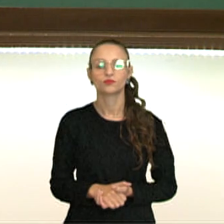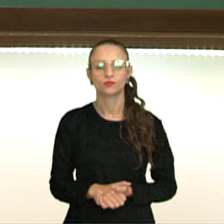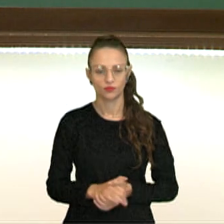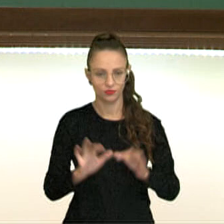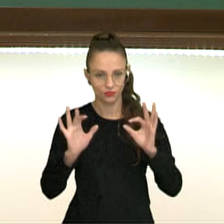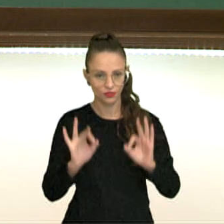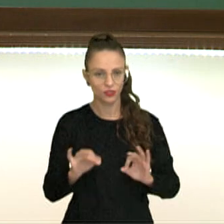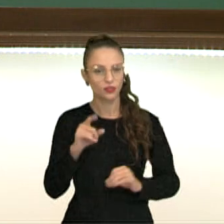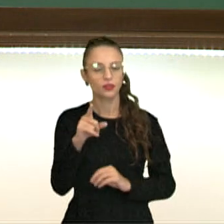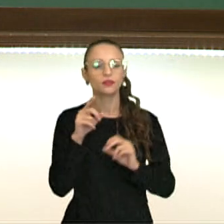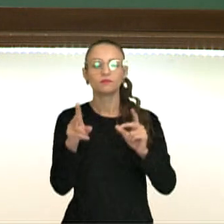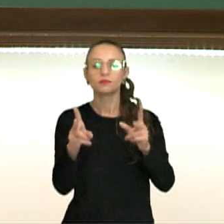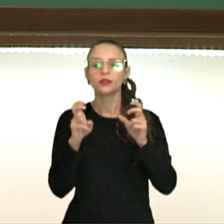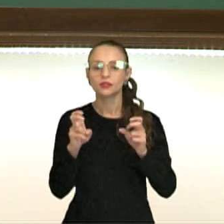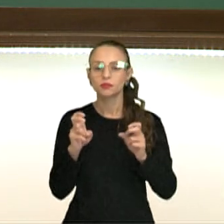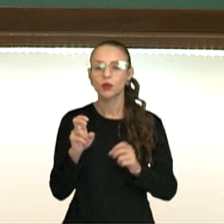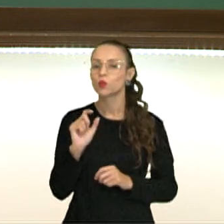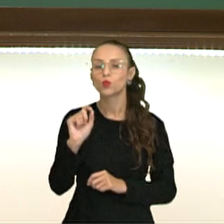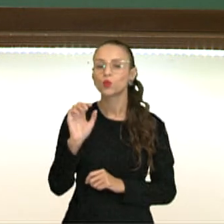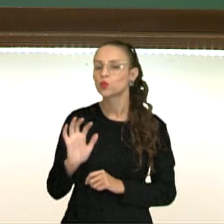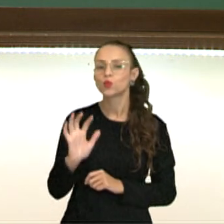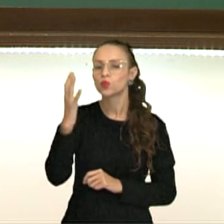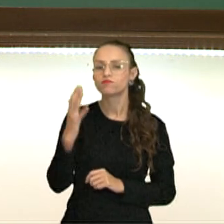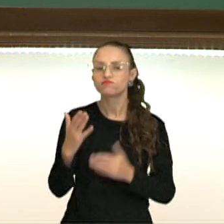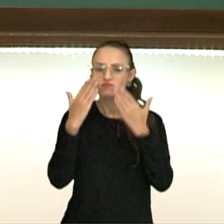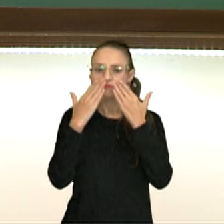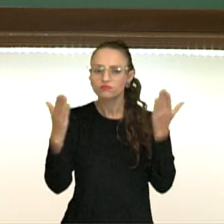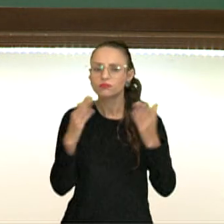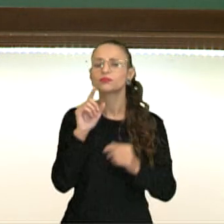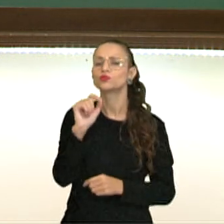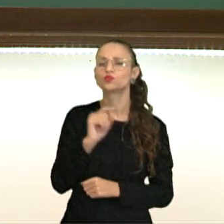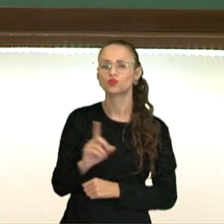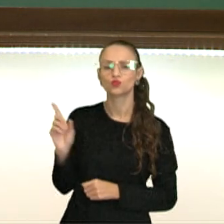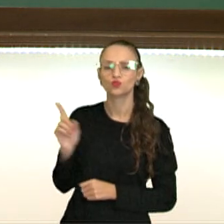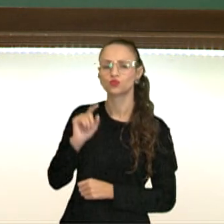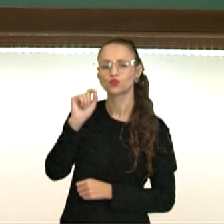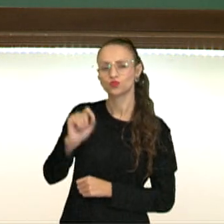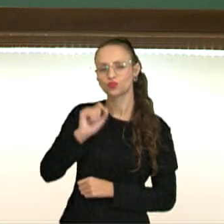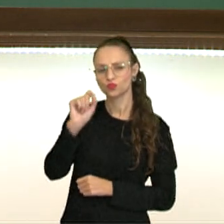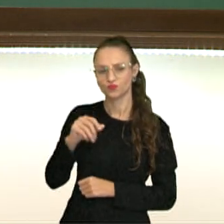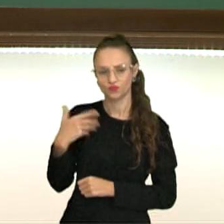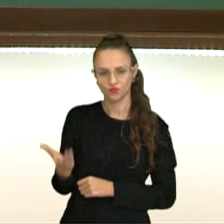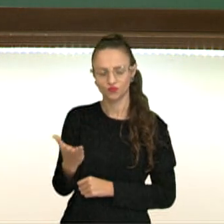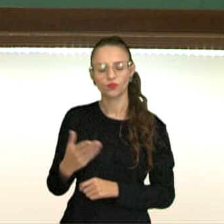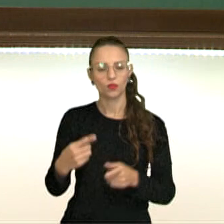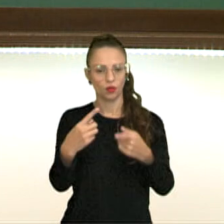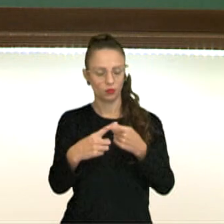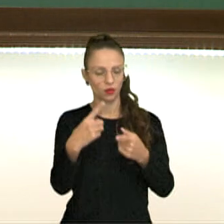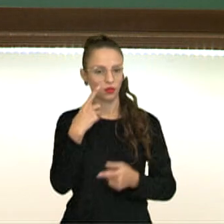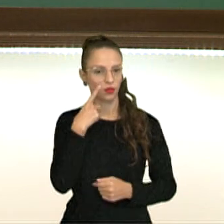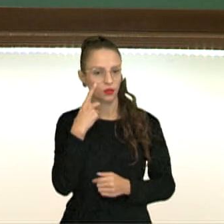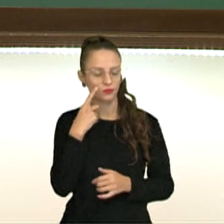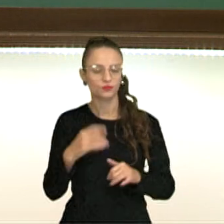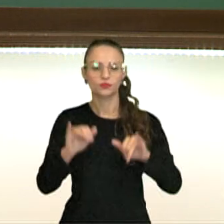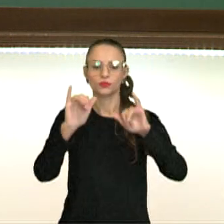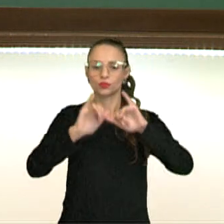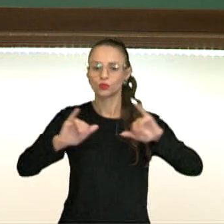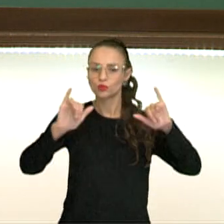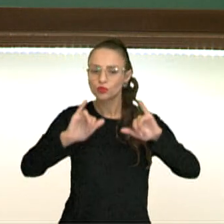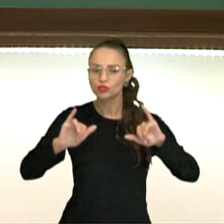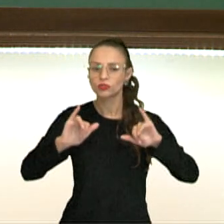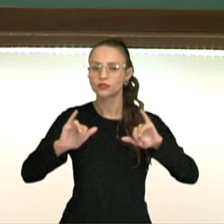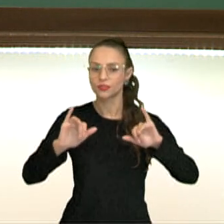Certo, você percebeu o fato destacado aqui nessa notícia? Porque assim, toda notícia então ela é permeada